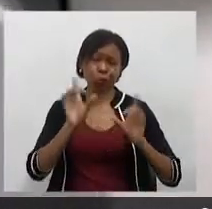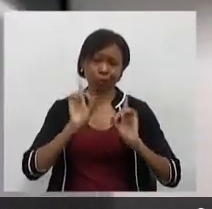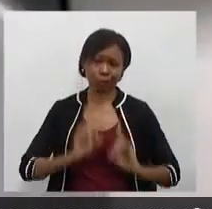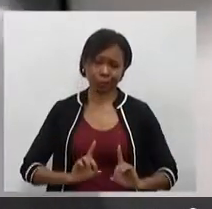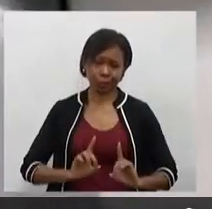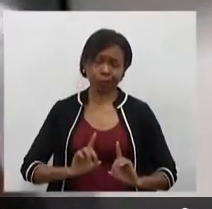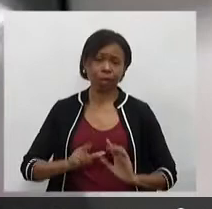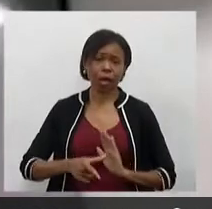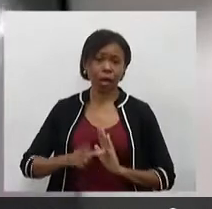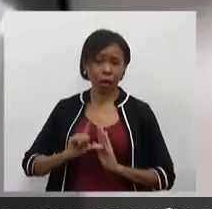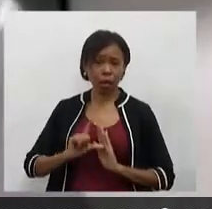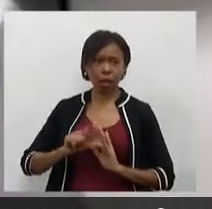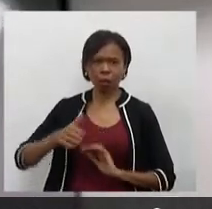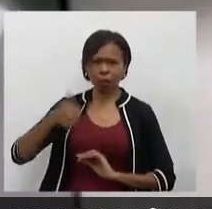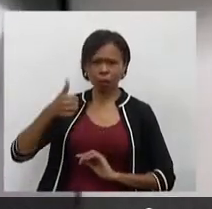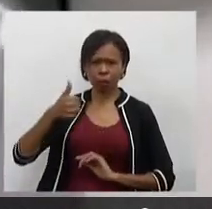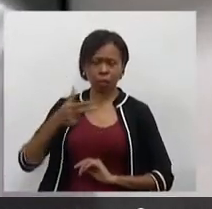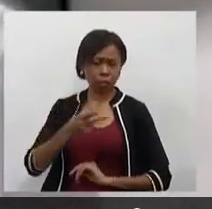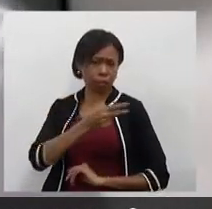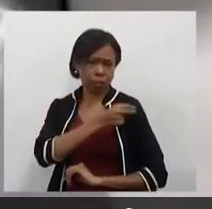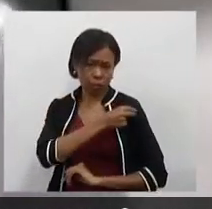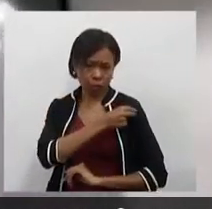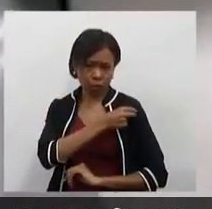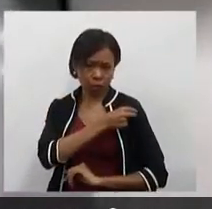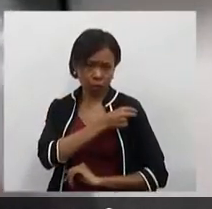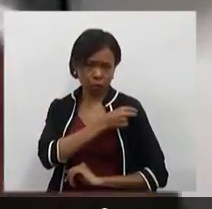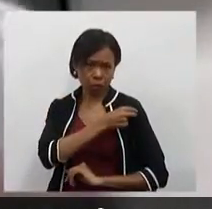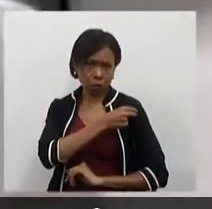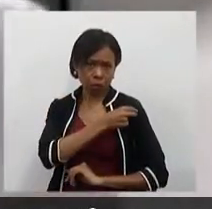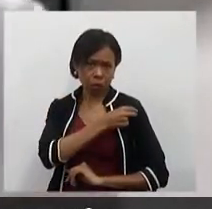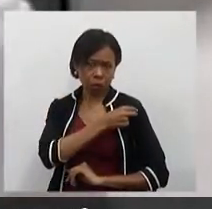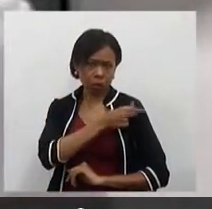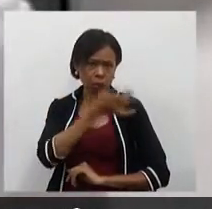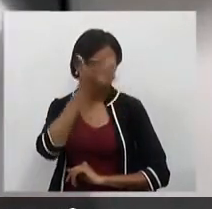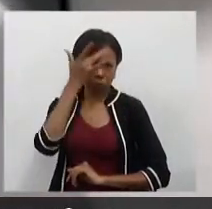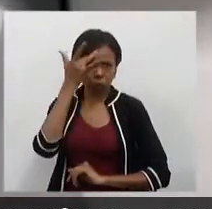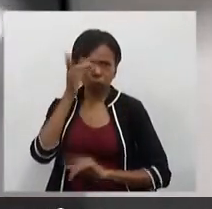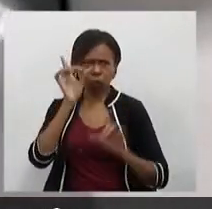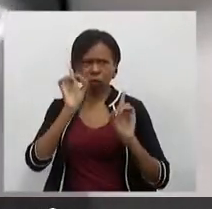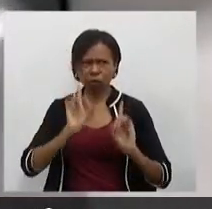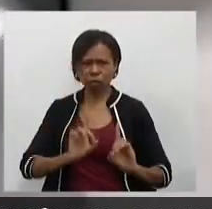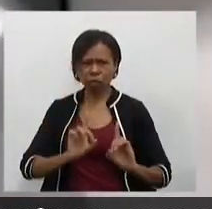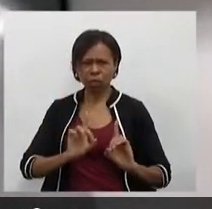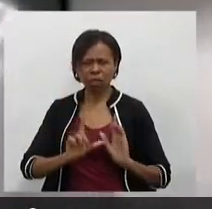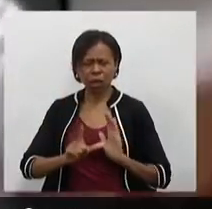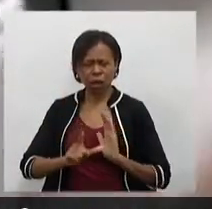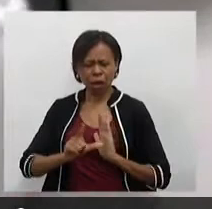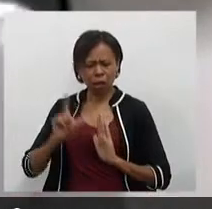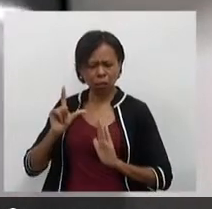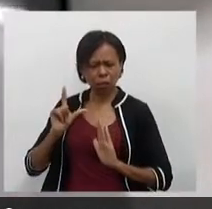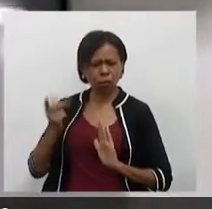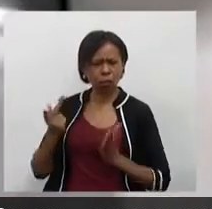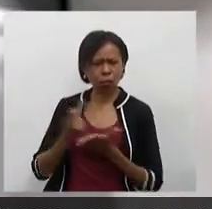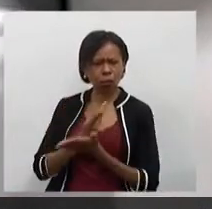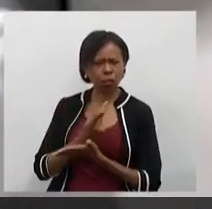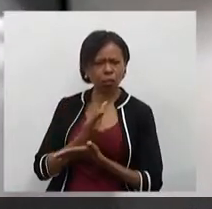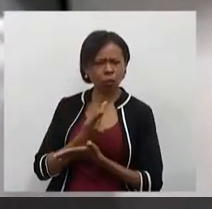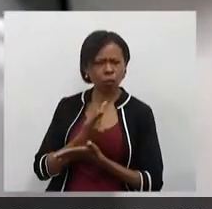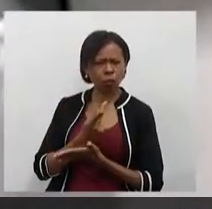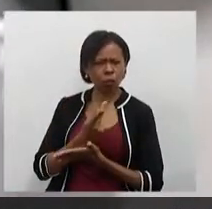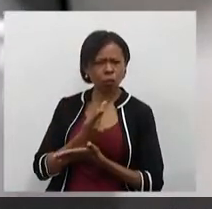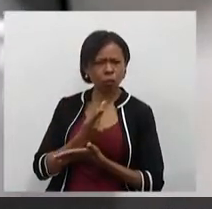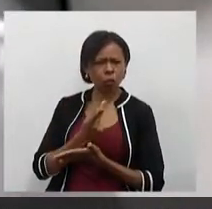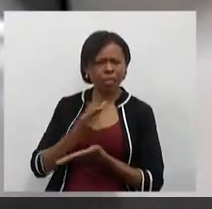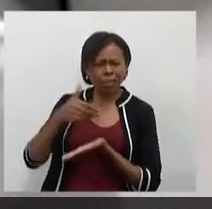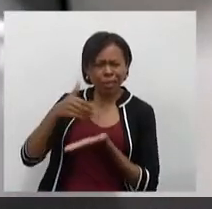incluir as pessoas com deficiência aconteceu somente na última remessa de doses que o governo federal mandou para